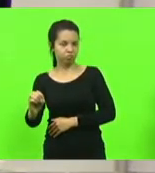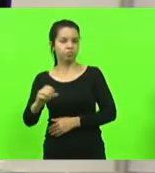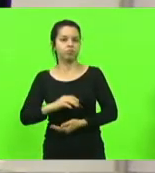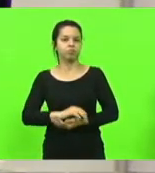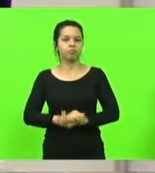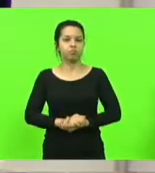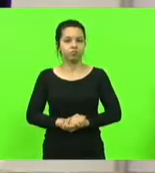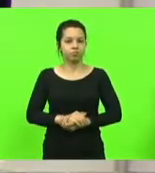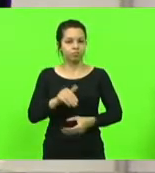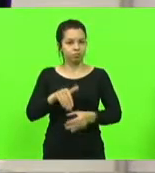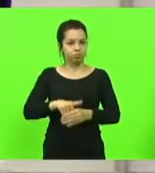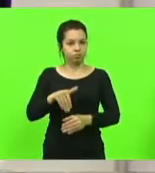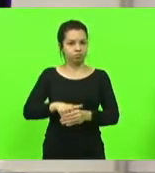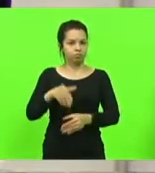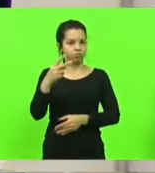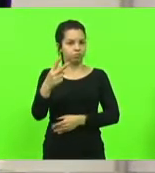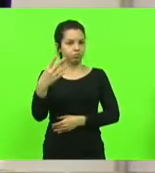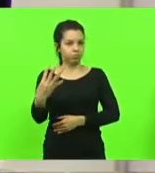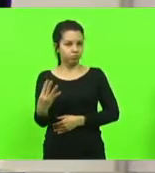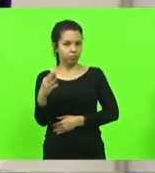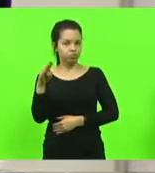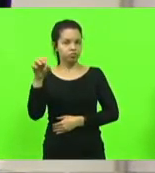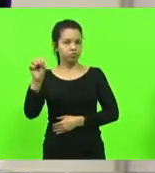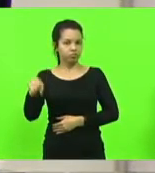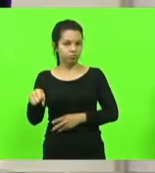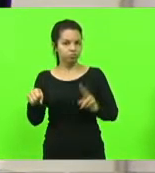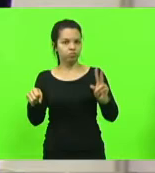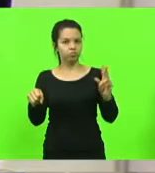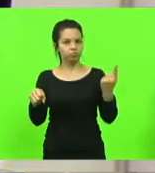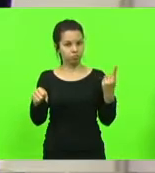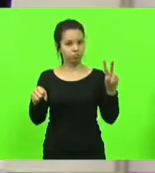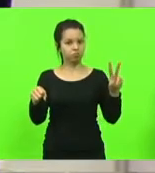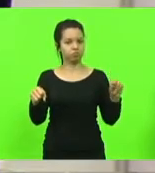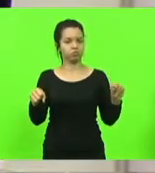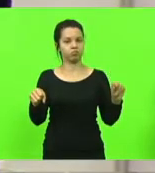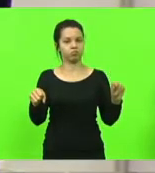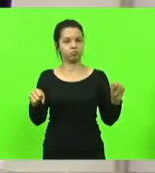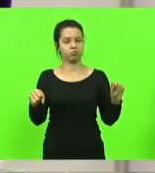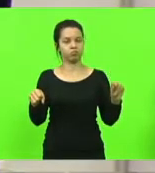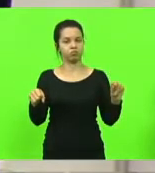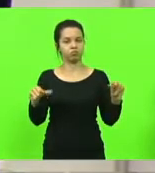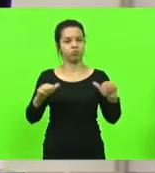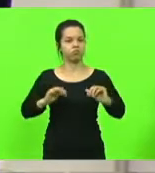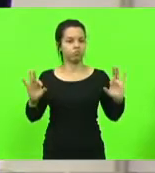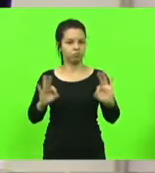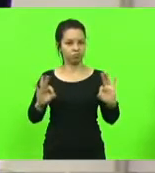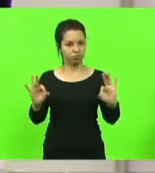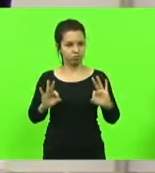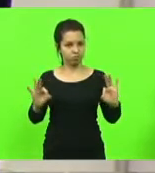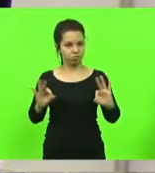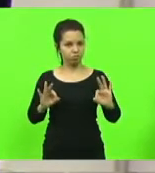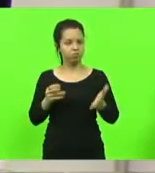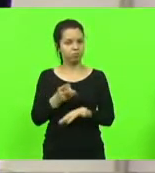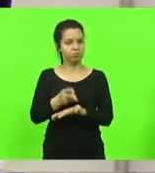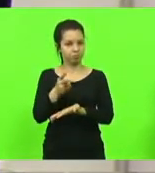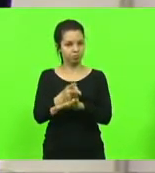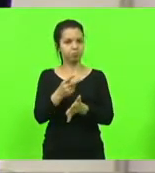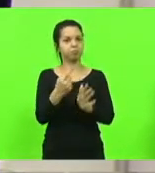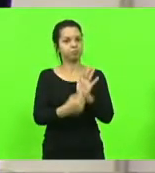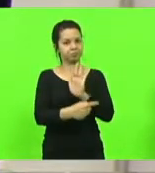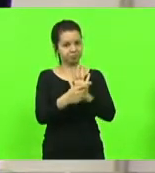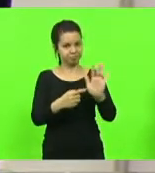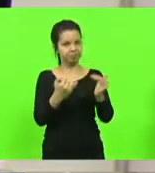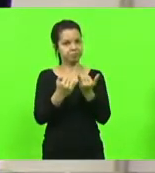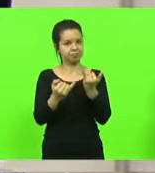seguinte votação: 24 votos sim, 1 voto não e nenhuma abstenção. Bem como foi mantido o veto parcial em